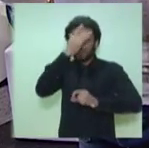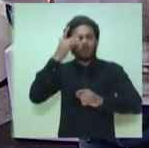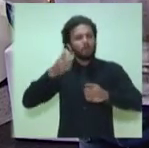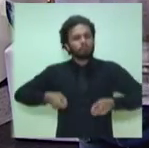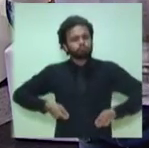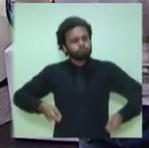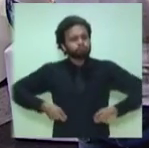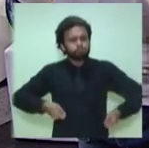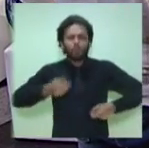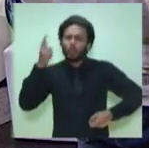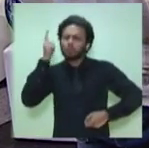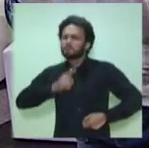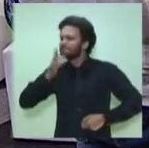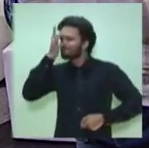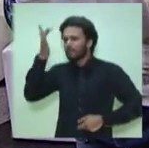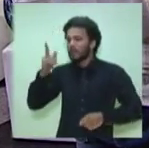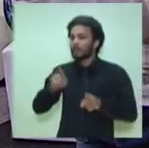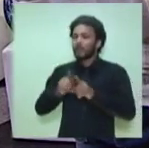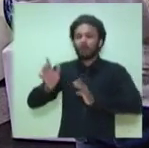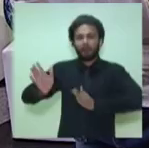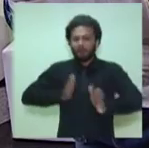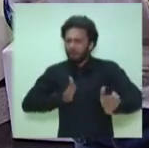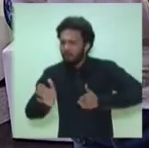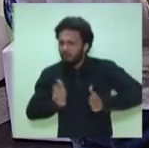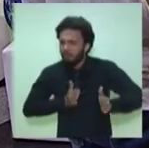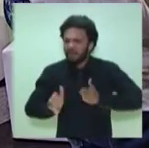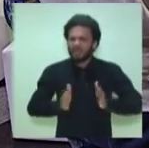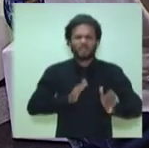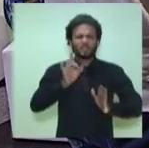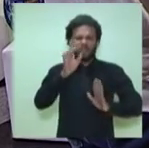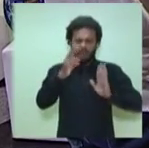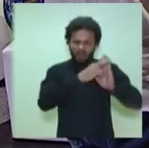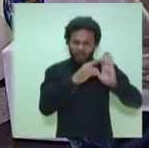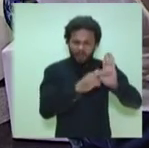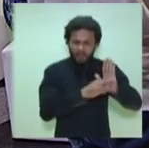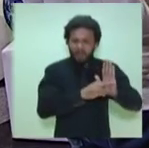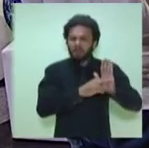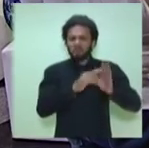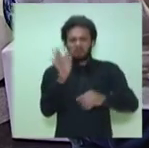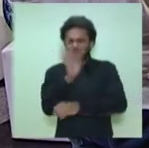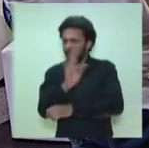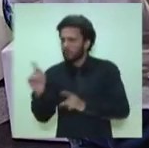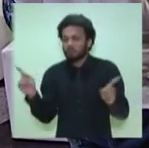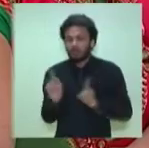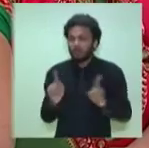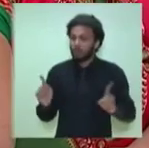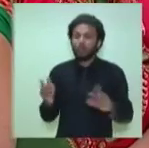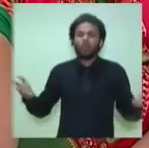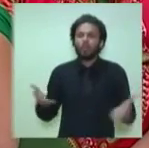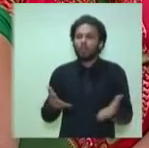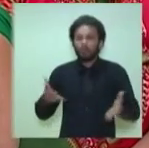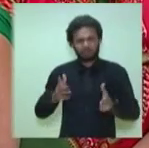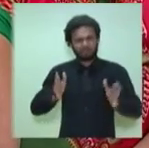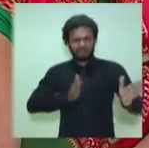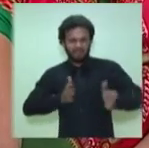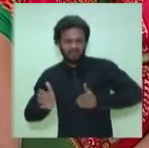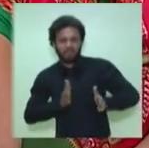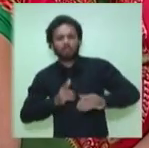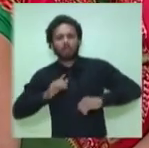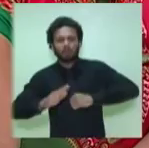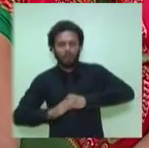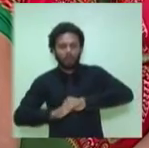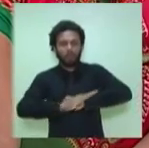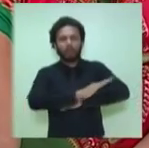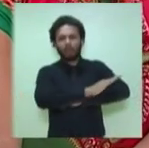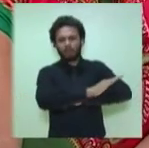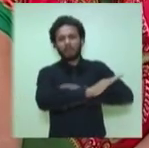com independência. Acessibilidade não pode ser uma regra formal. O que a gente vê hoje é acessível, aí tem uma rampa para cadeira